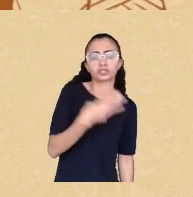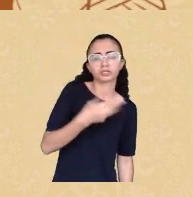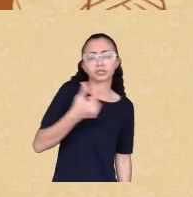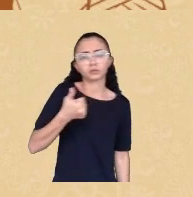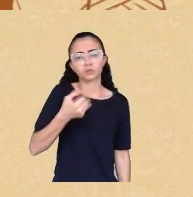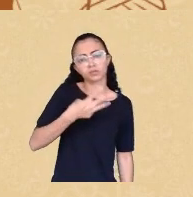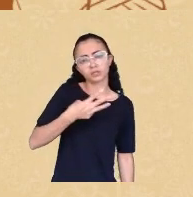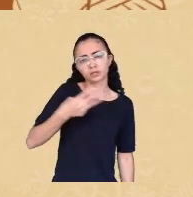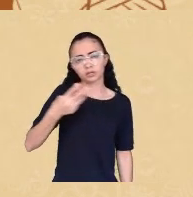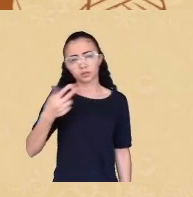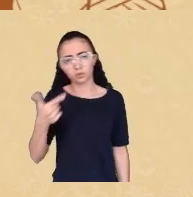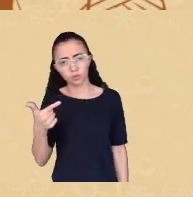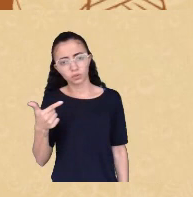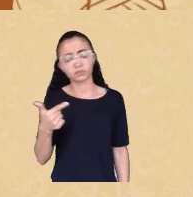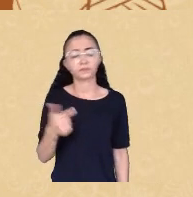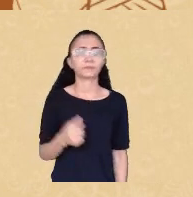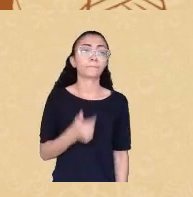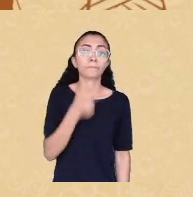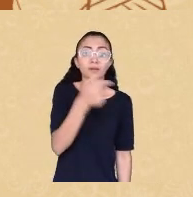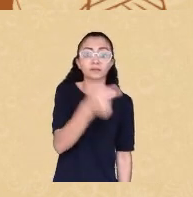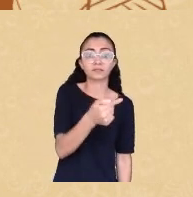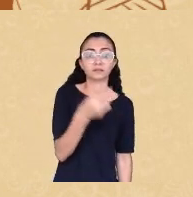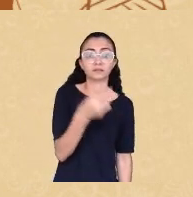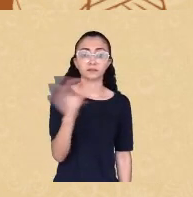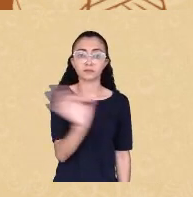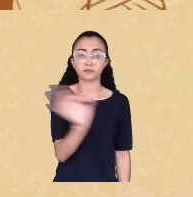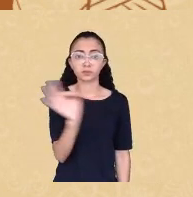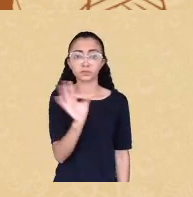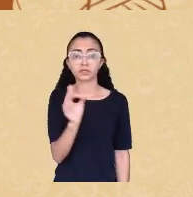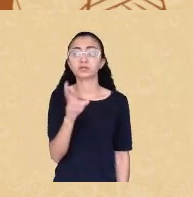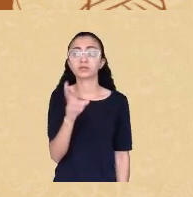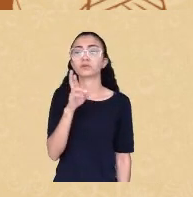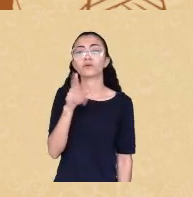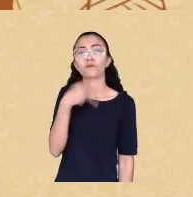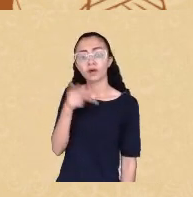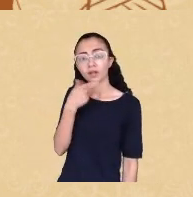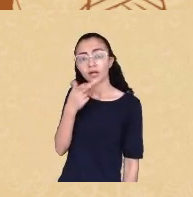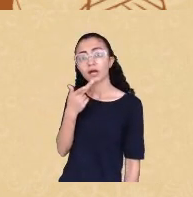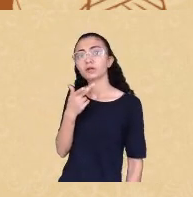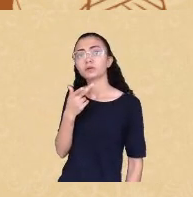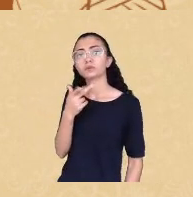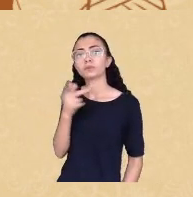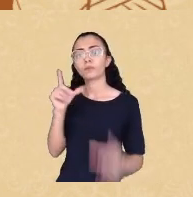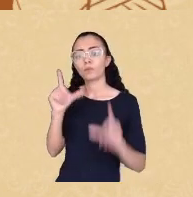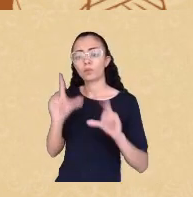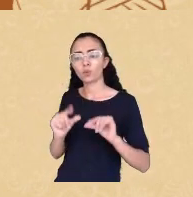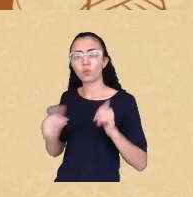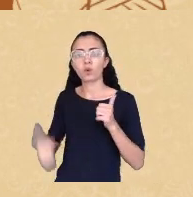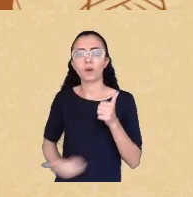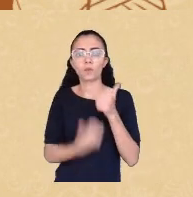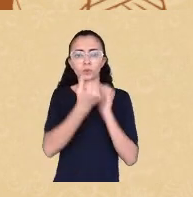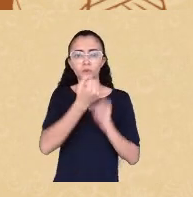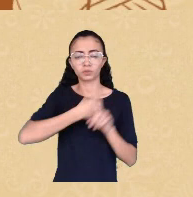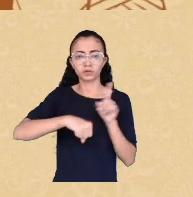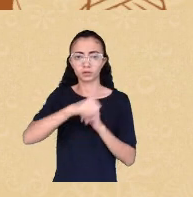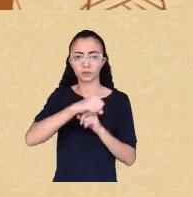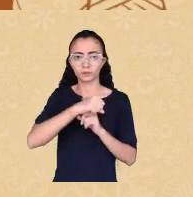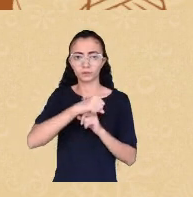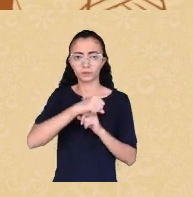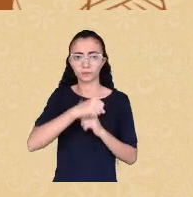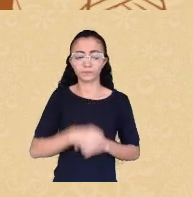73% delas relataram baixo apoio social e me chamou muita atenção quando vi o dado.